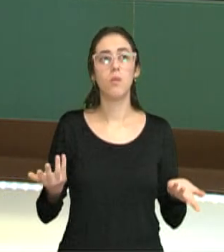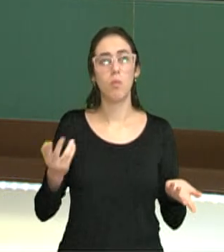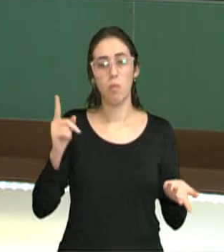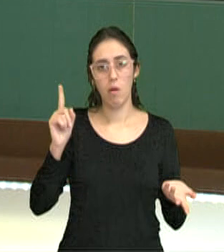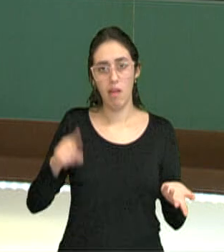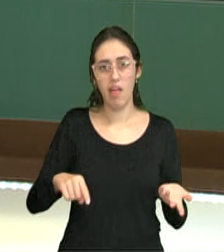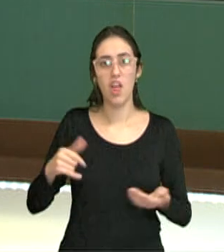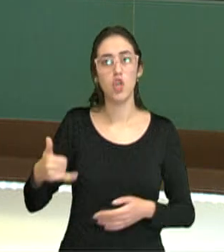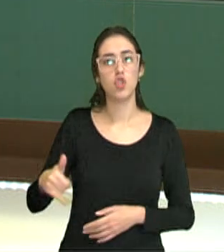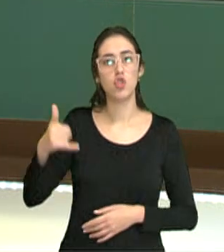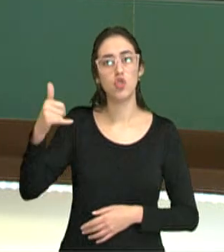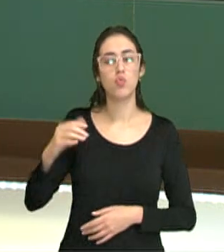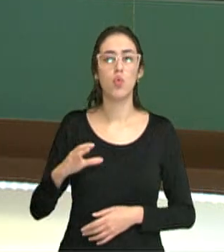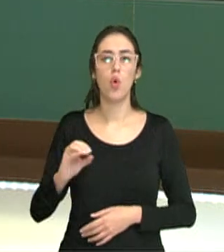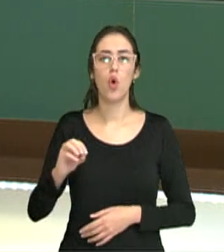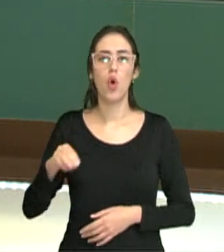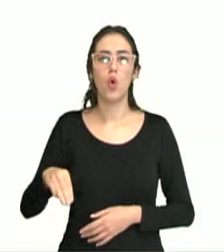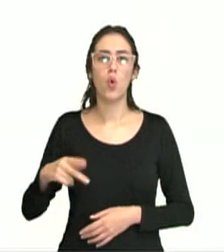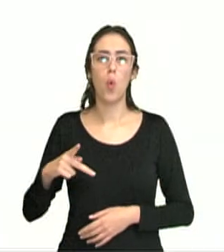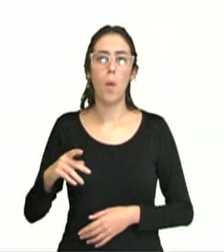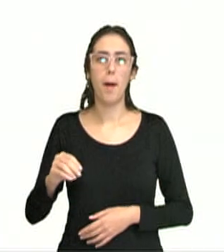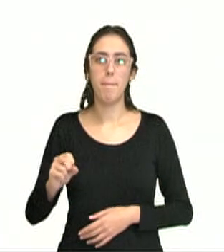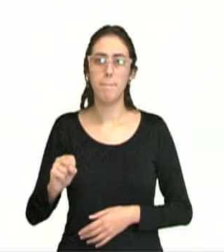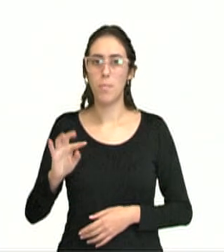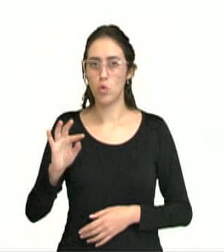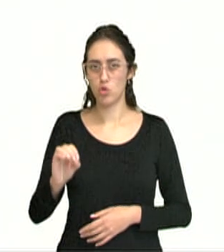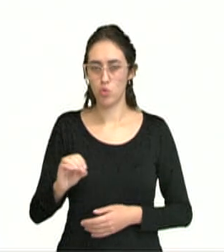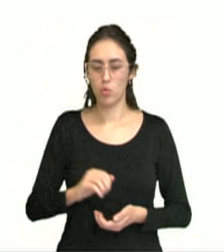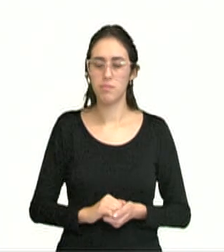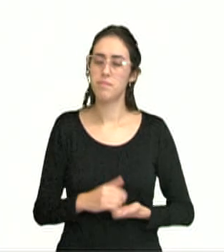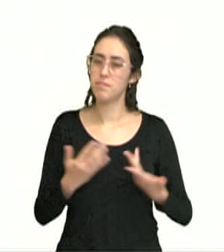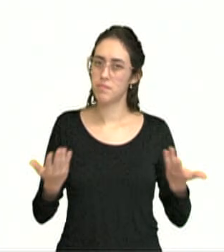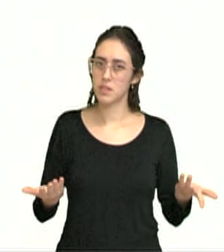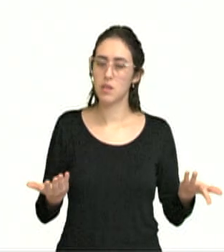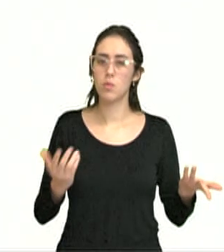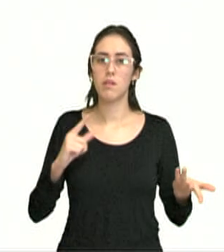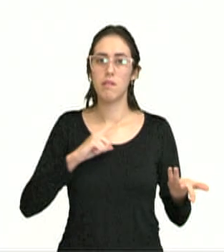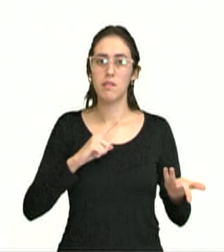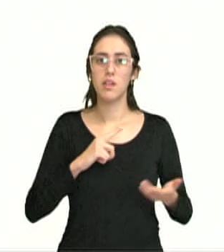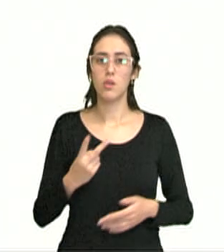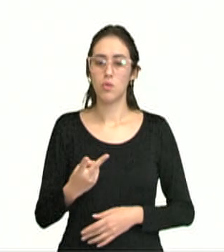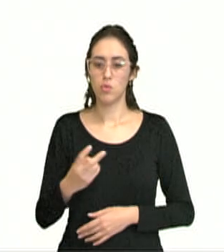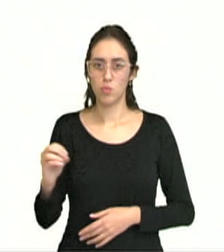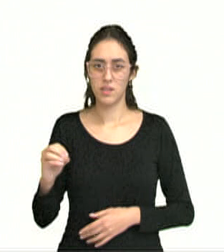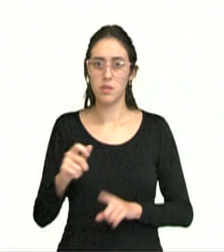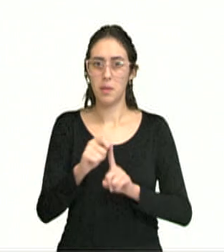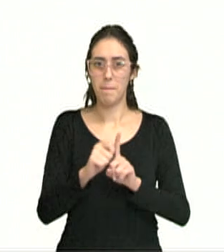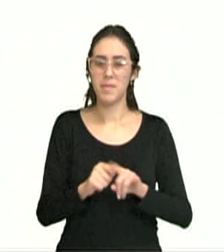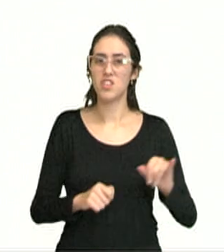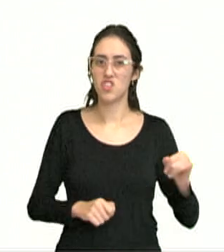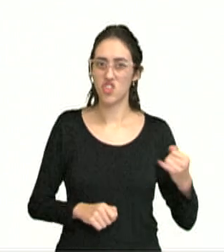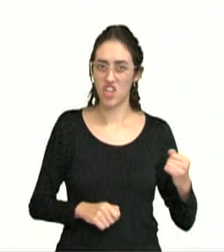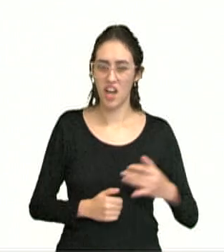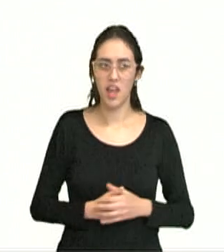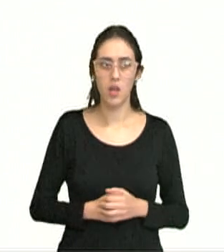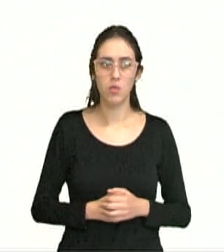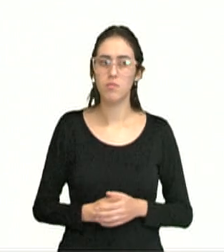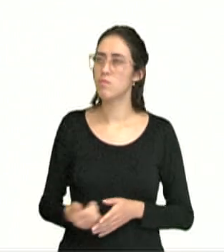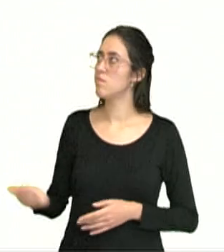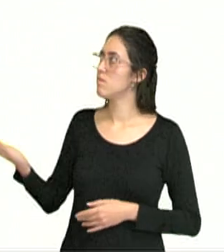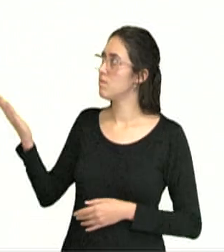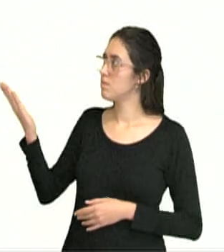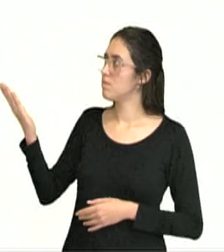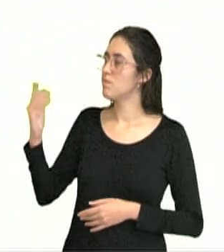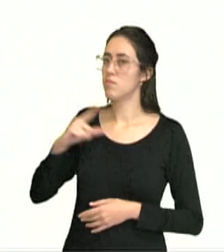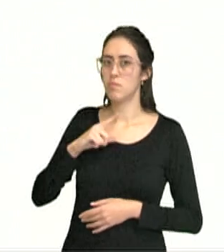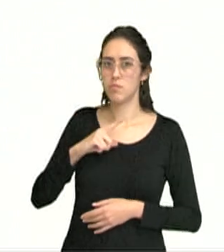exatamente de juros compostos. Então, numericamente, nós vamos ter 200 no mês de janeiro, rendendo este valor